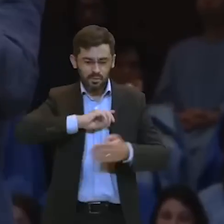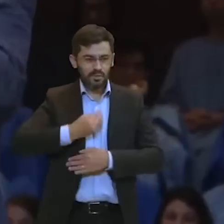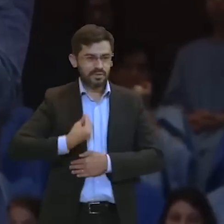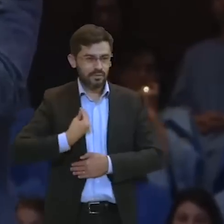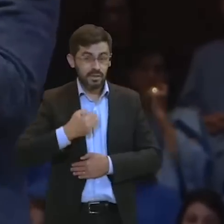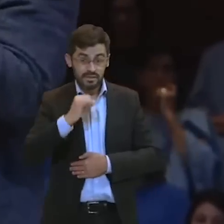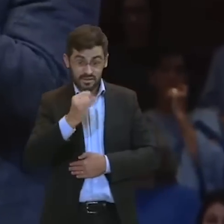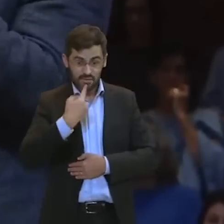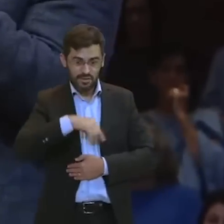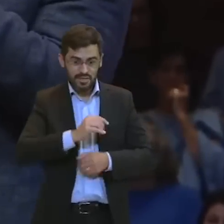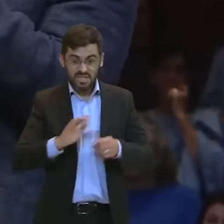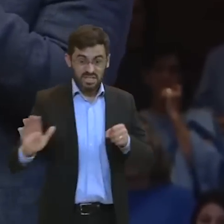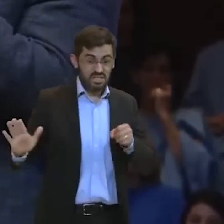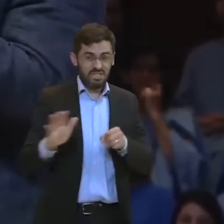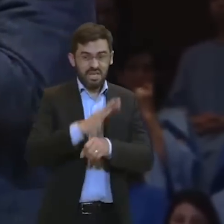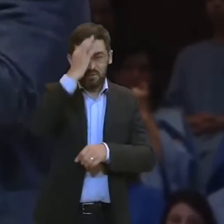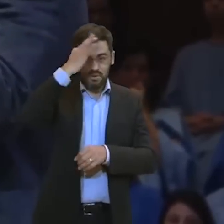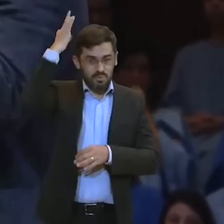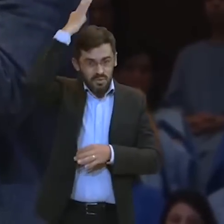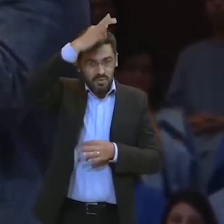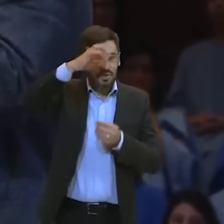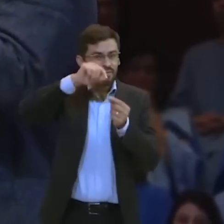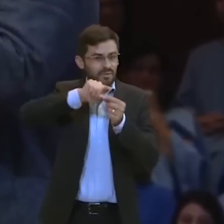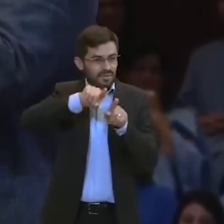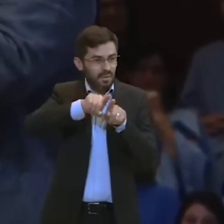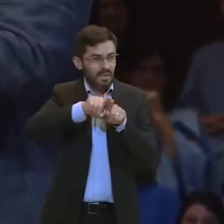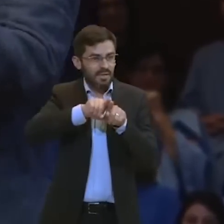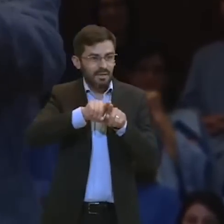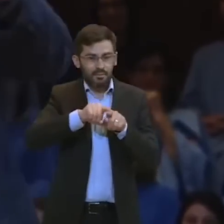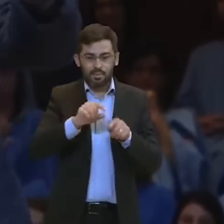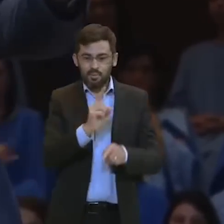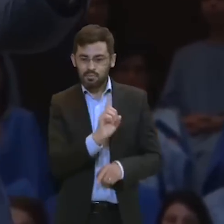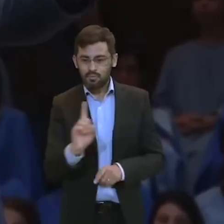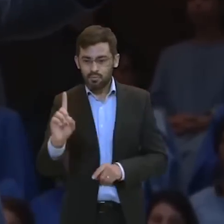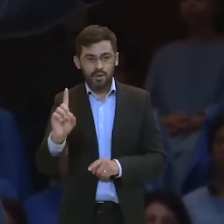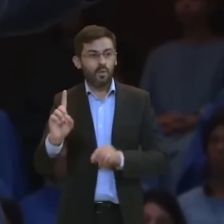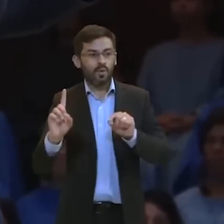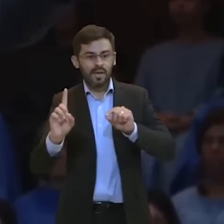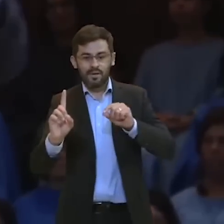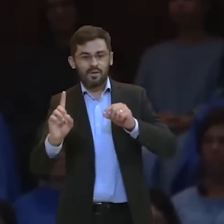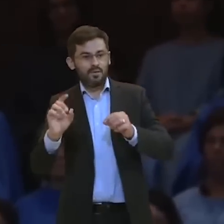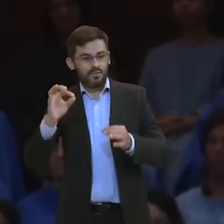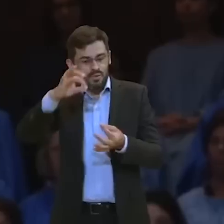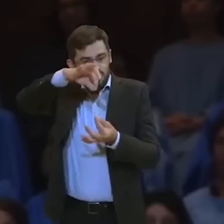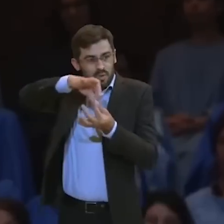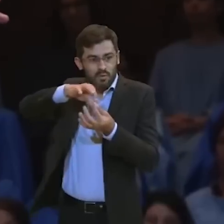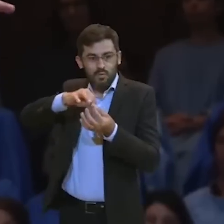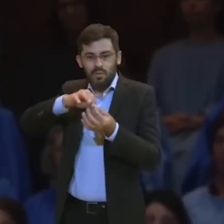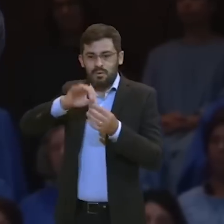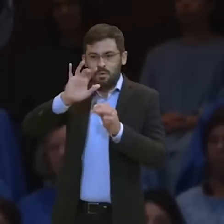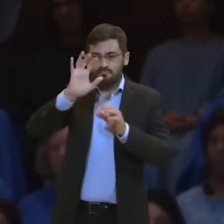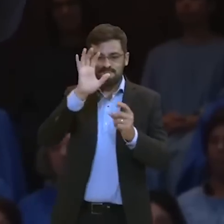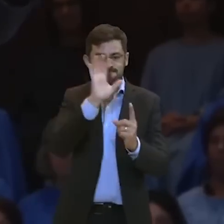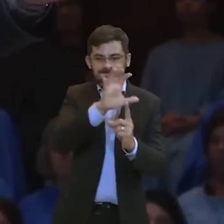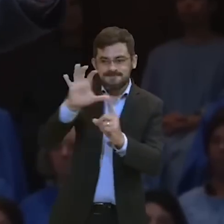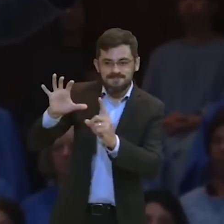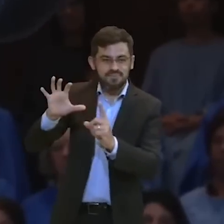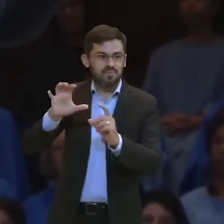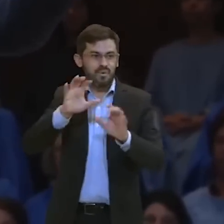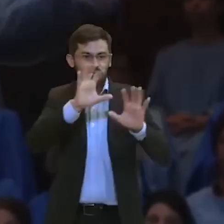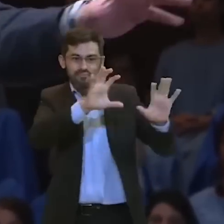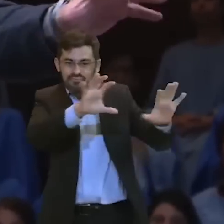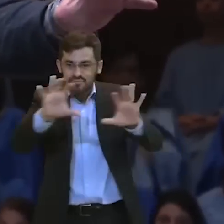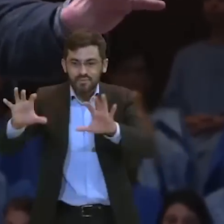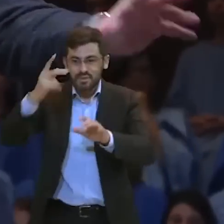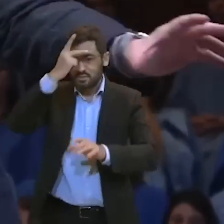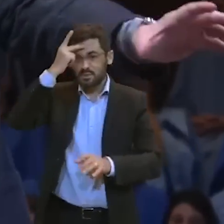Deus é infinito, Ele se derrama sobre você, e por onde você passa, as marcas da presença